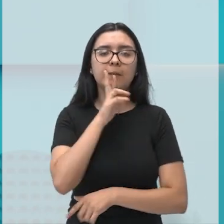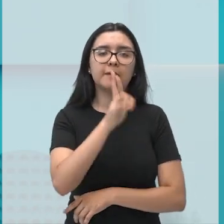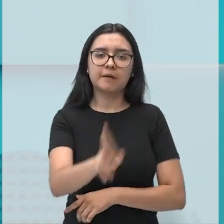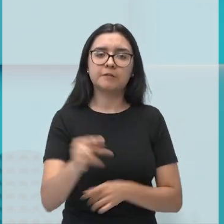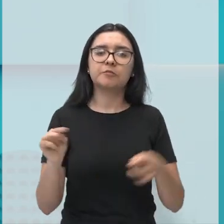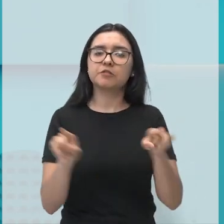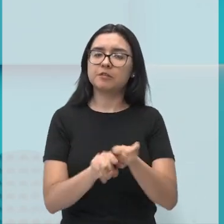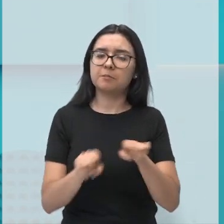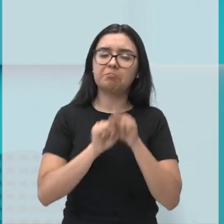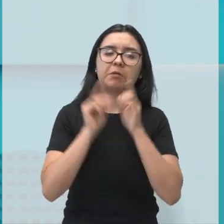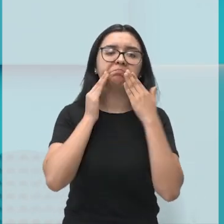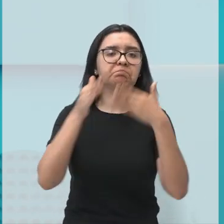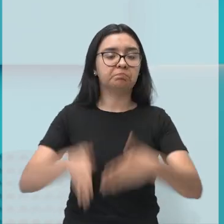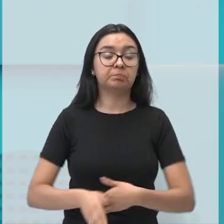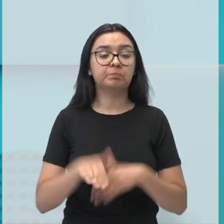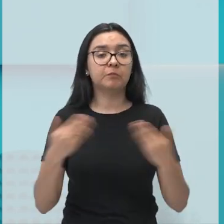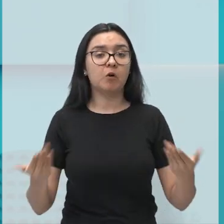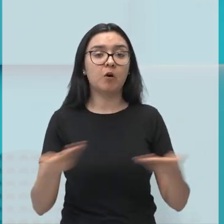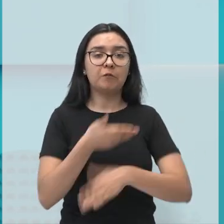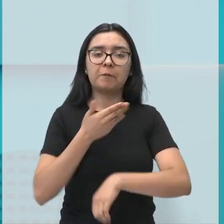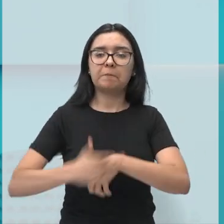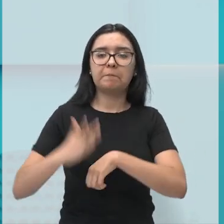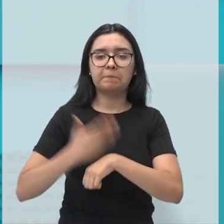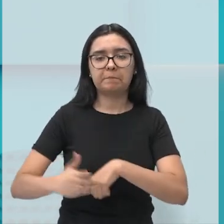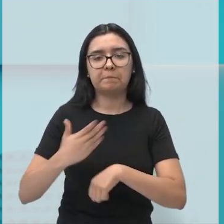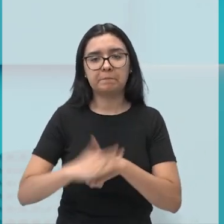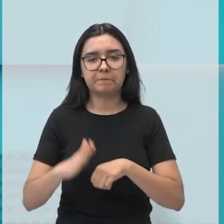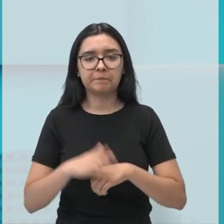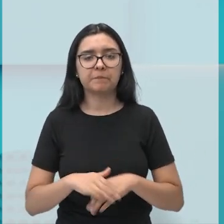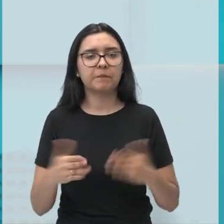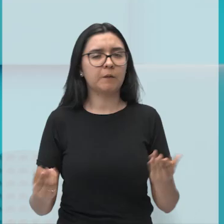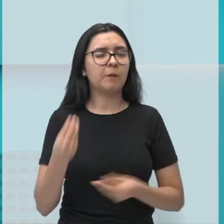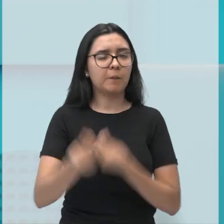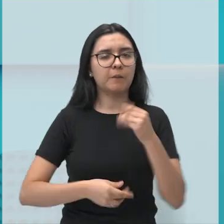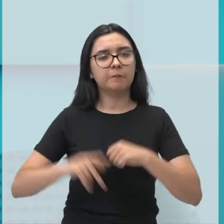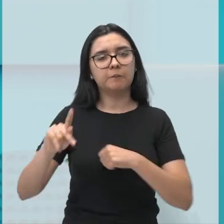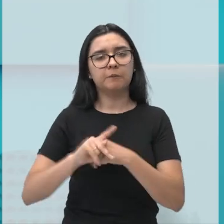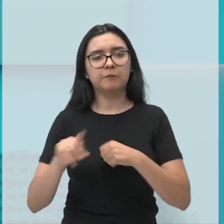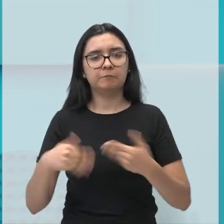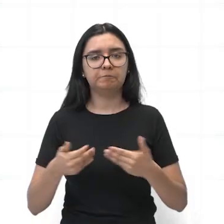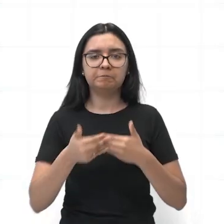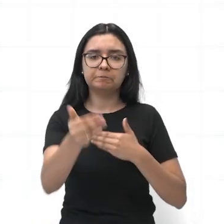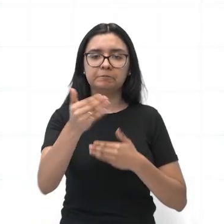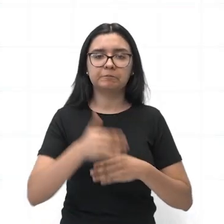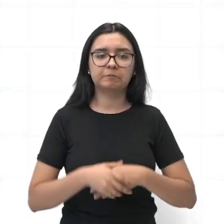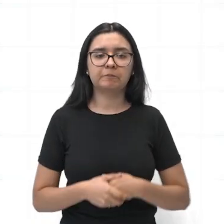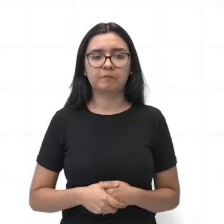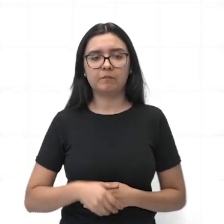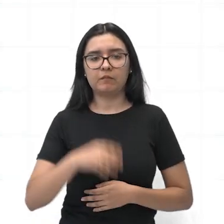bem específicas. Vamos praticar mais a questão desses pronomes? Let's go!